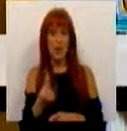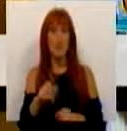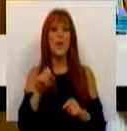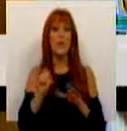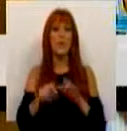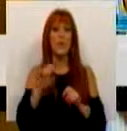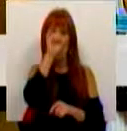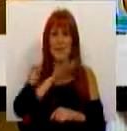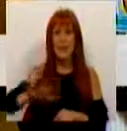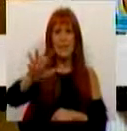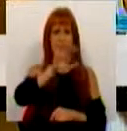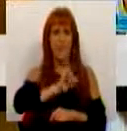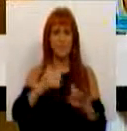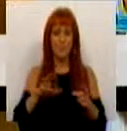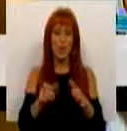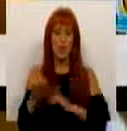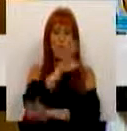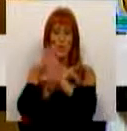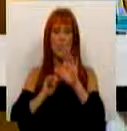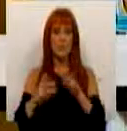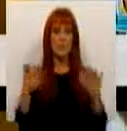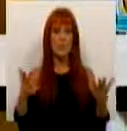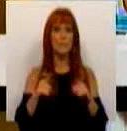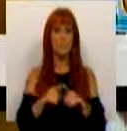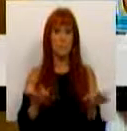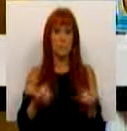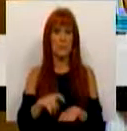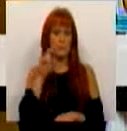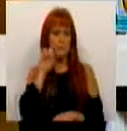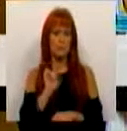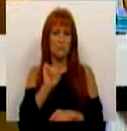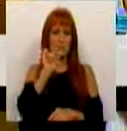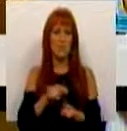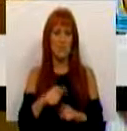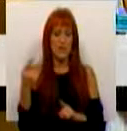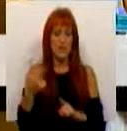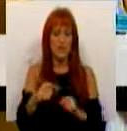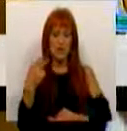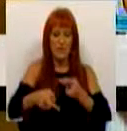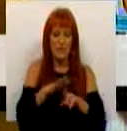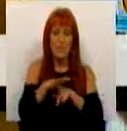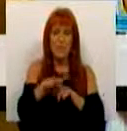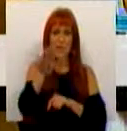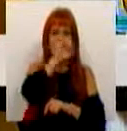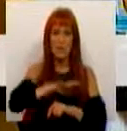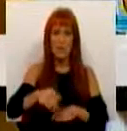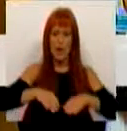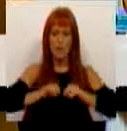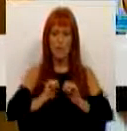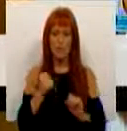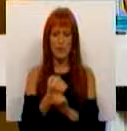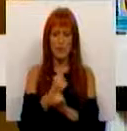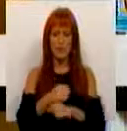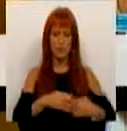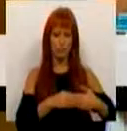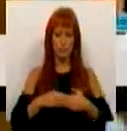Ambiental. A Comissão Europeia, como guardiã da Diretiva de Avaliação de Impactos Ambientais, assumiu o seu papel